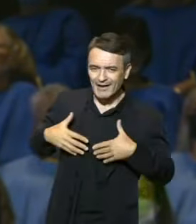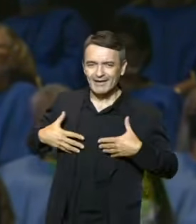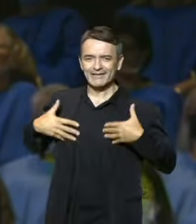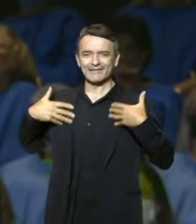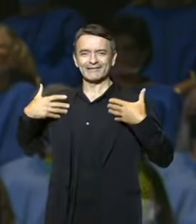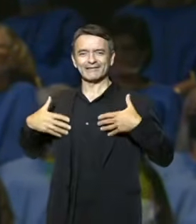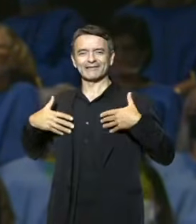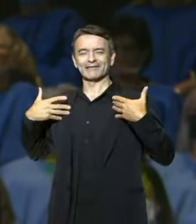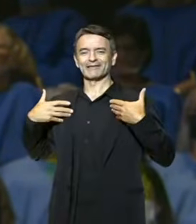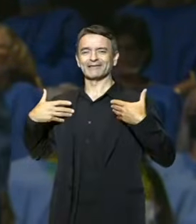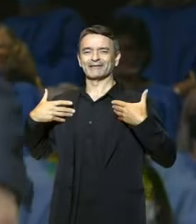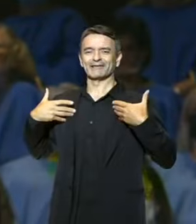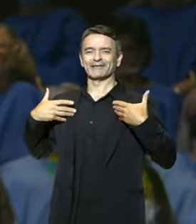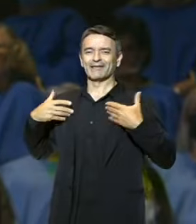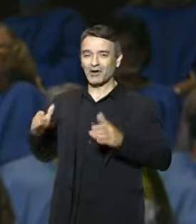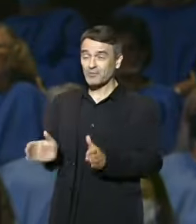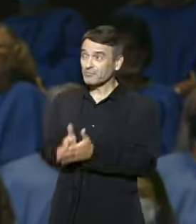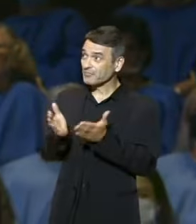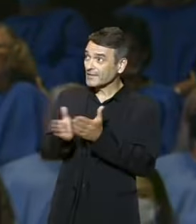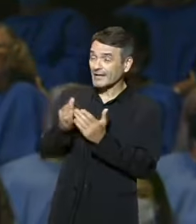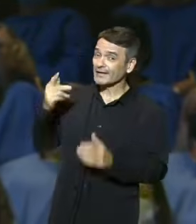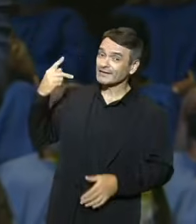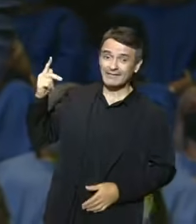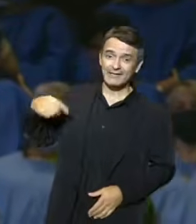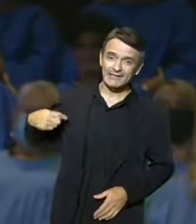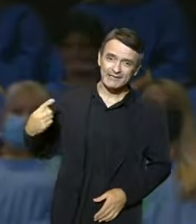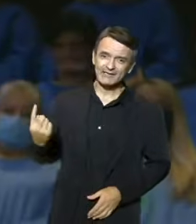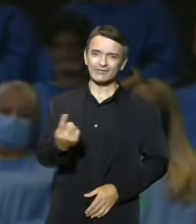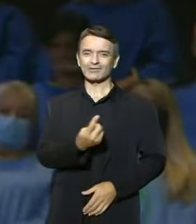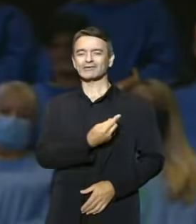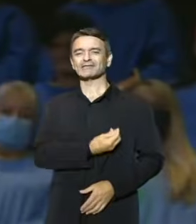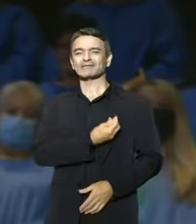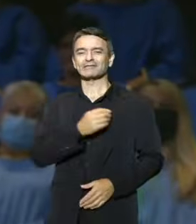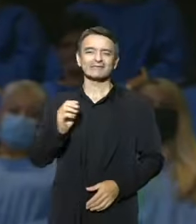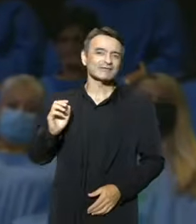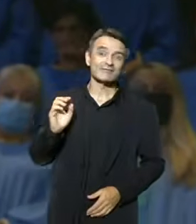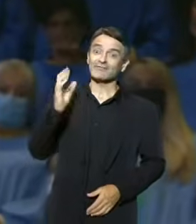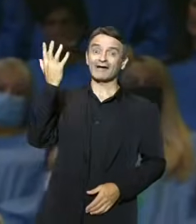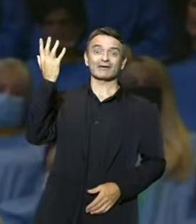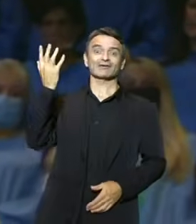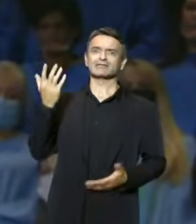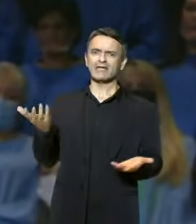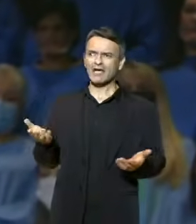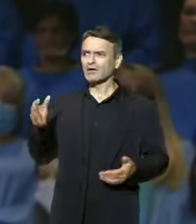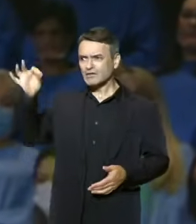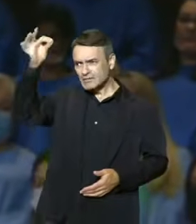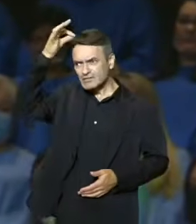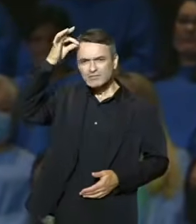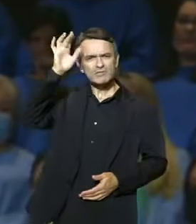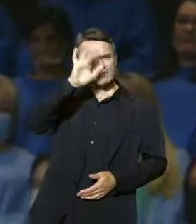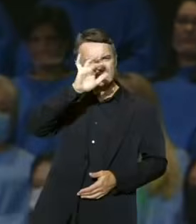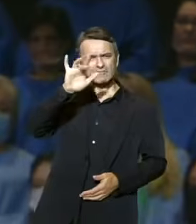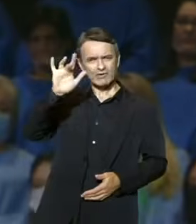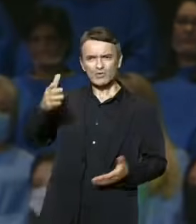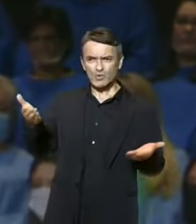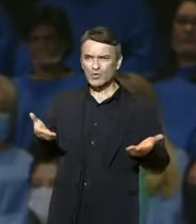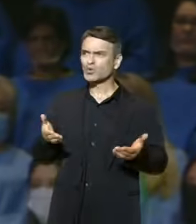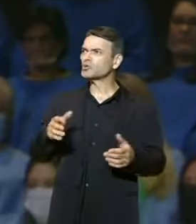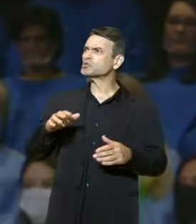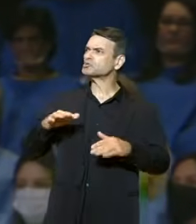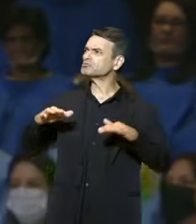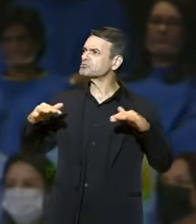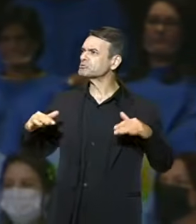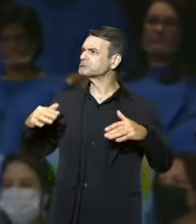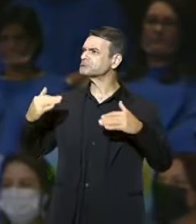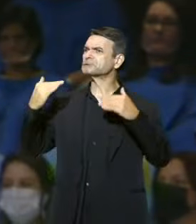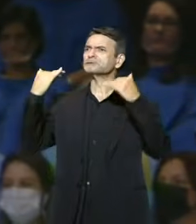na nossa vida. Você é essa pessoa a qual o Espírito Santo está falando nessa noite? Lá na galeria,